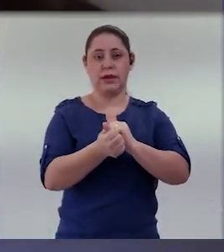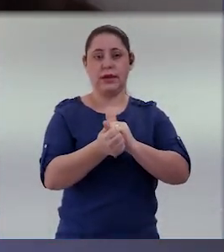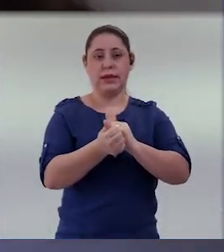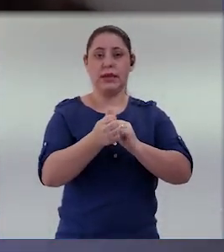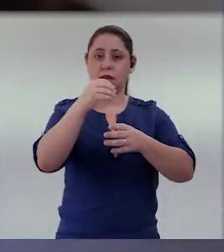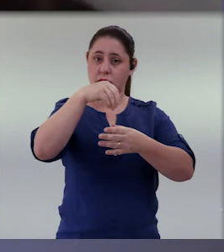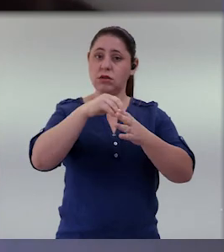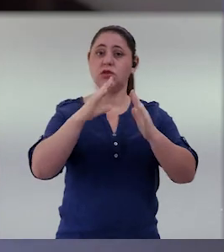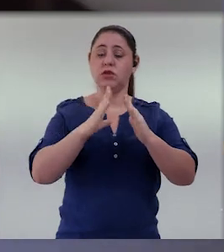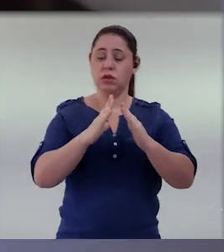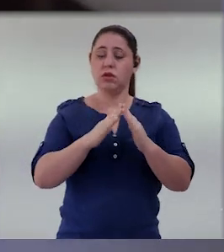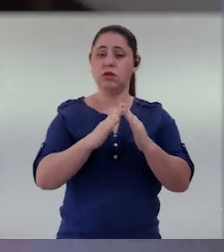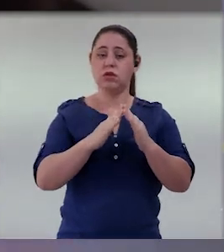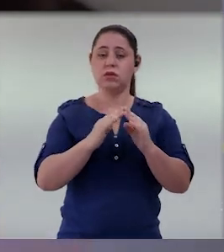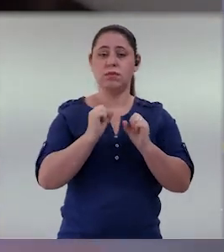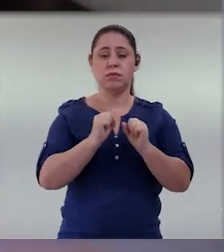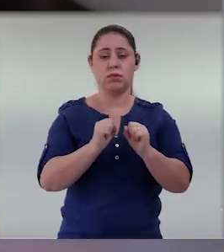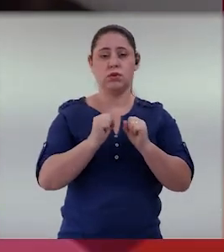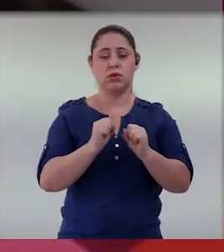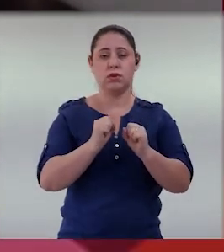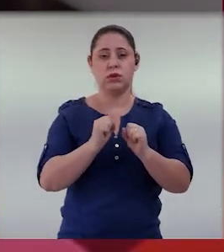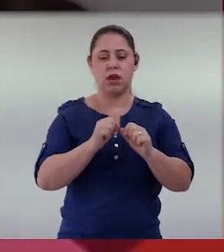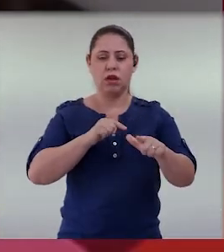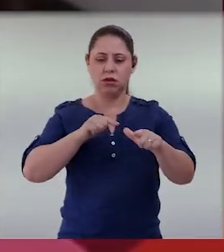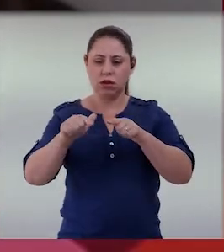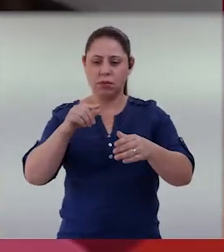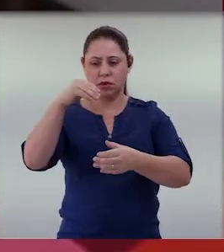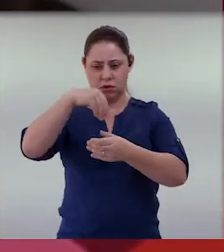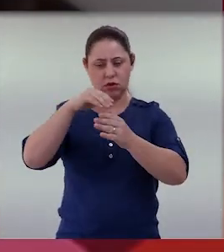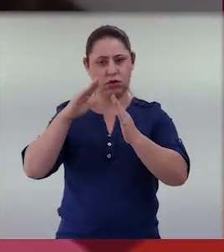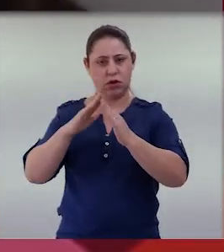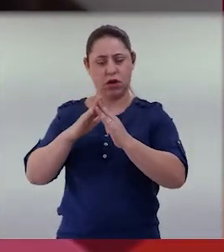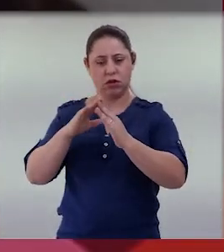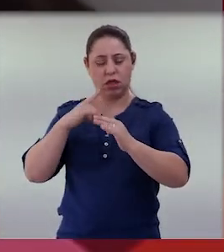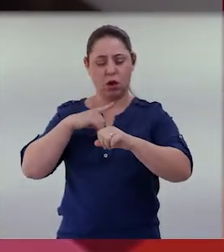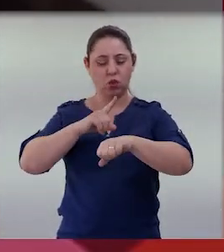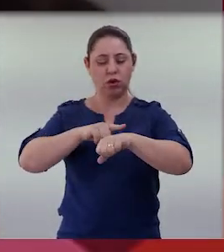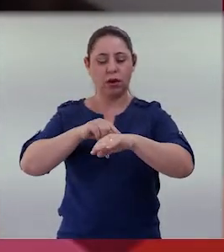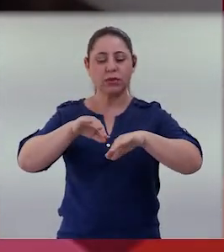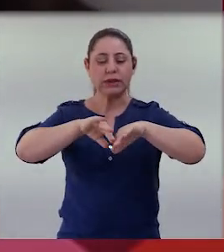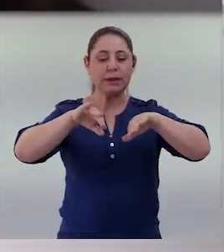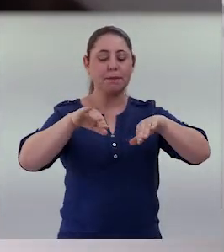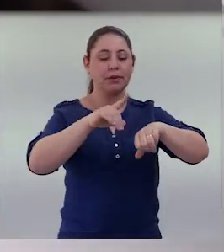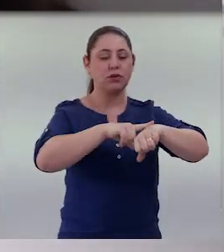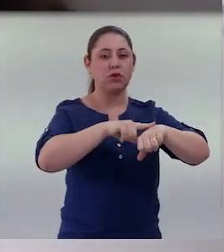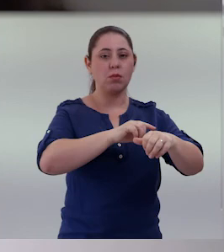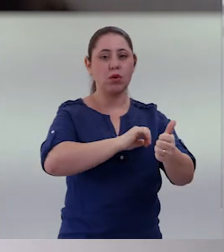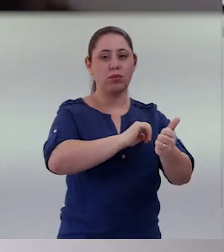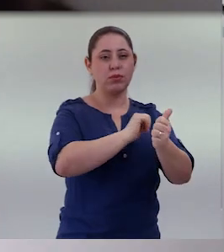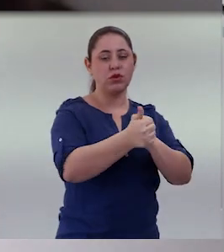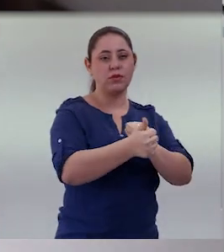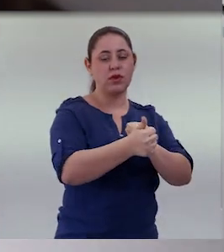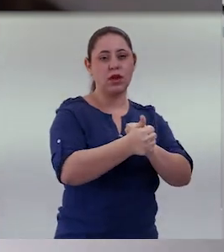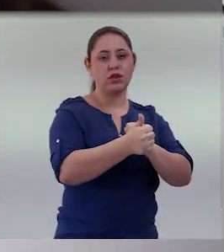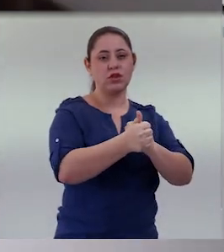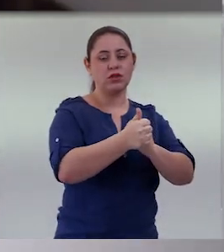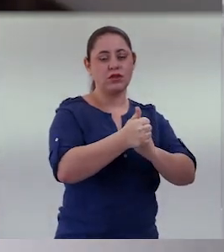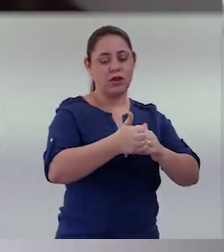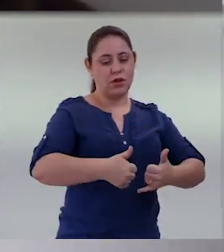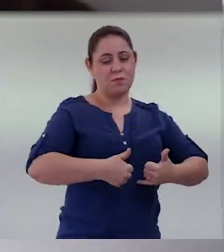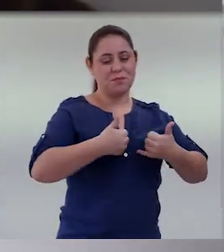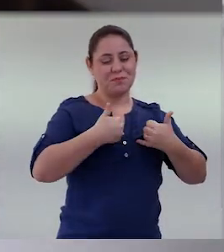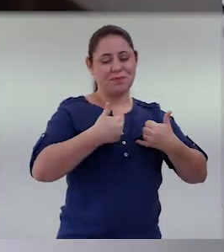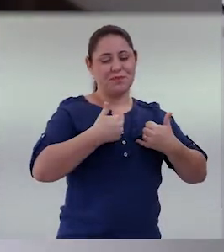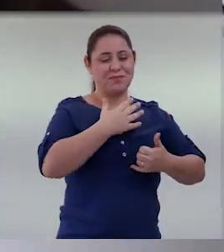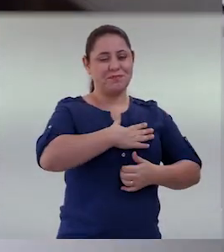Atividade física, mesmo que em casa, né, mesmo que você esteja trabalhando em casa, tirar um tempinho ali para fazer uma atividade